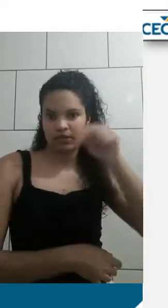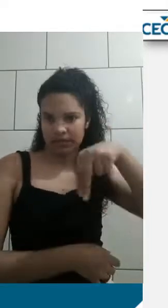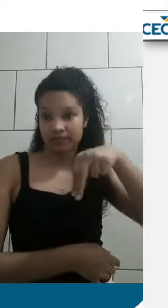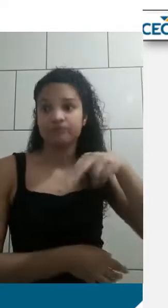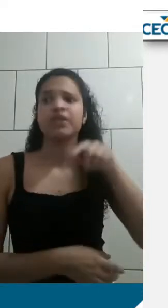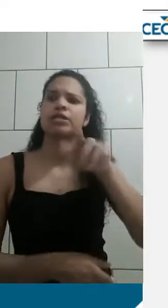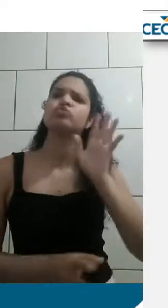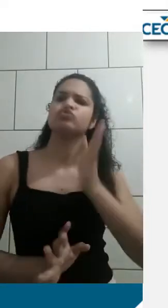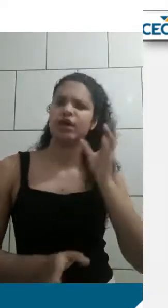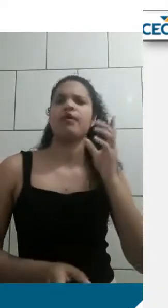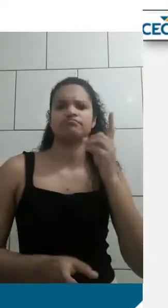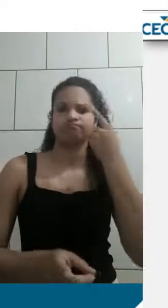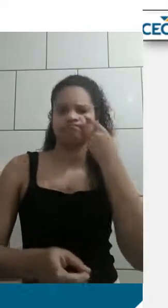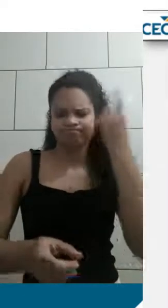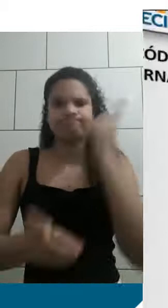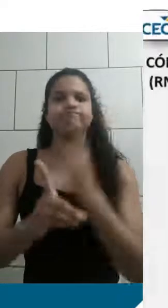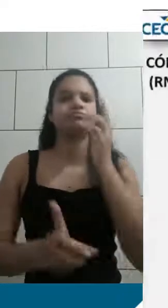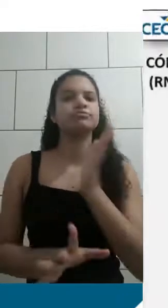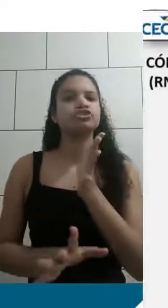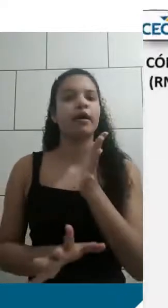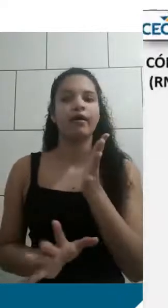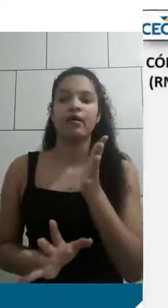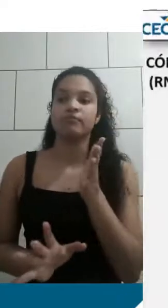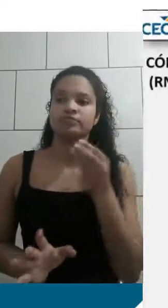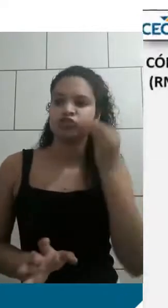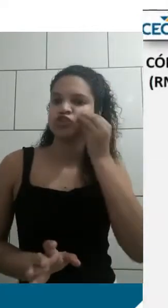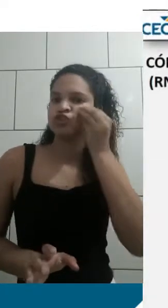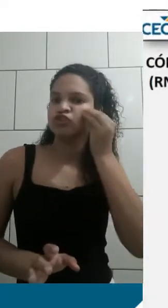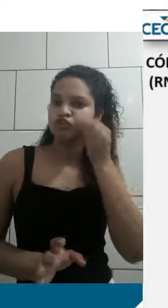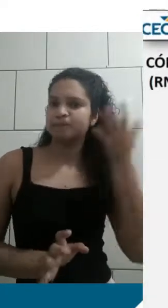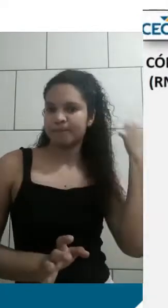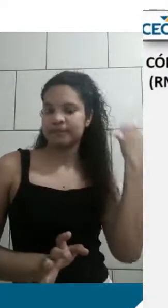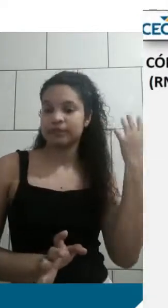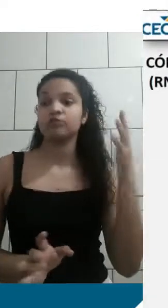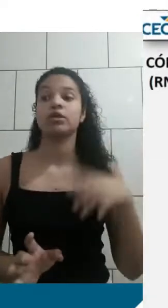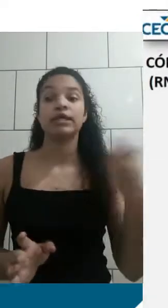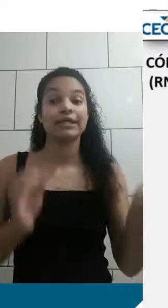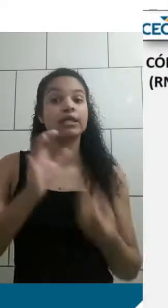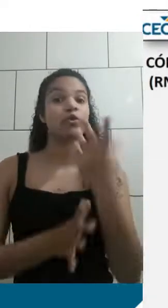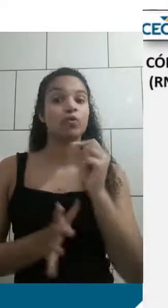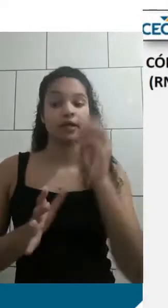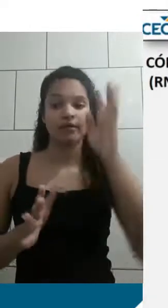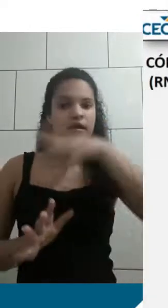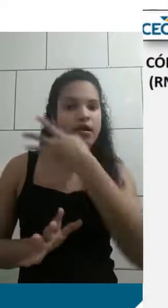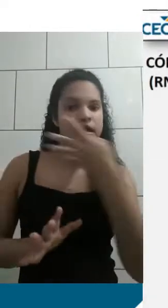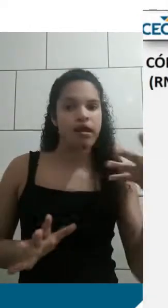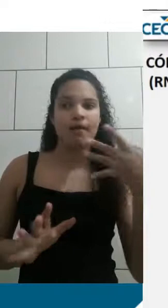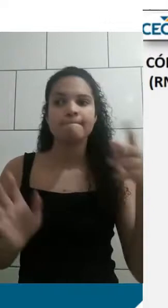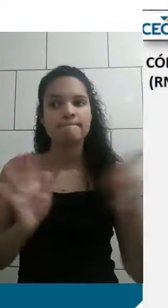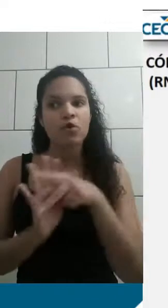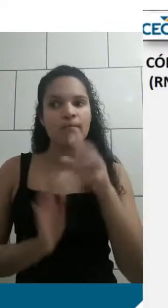experimentalmente e puderam ser construídas tabelas do código genético. Essa é baseada nos